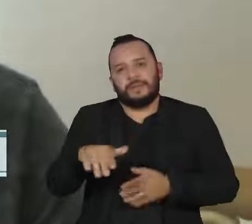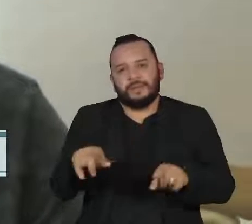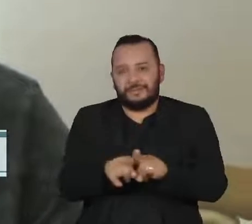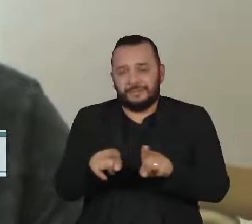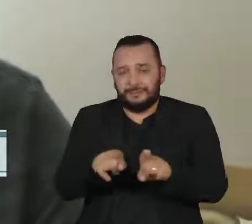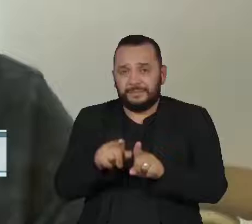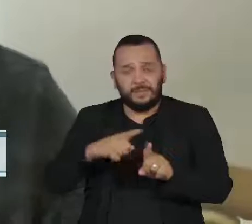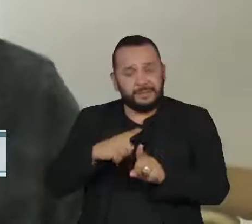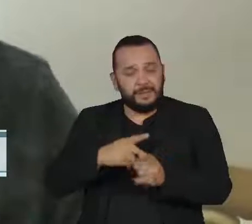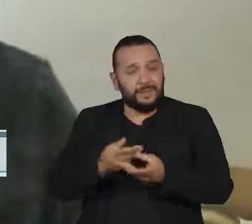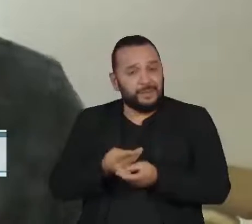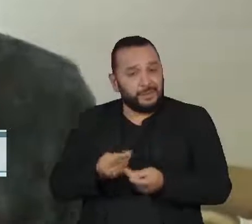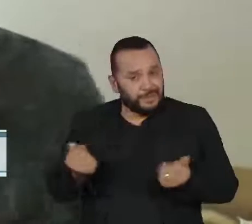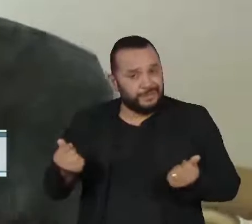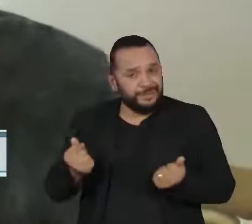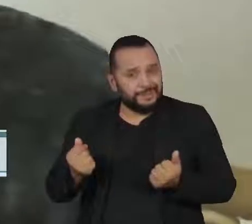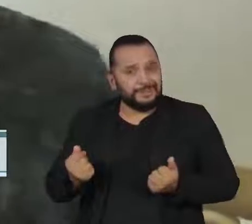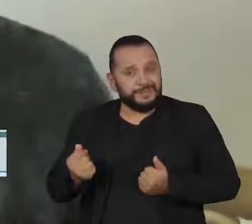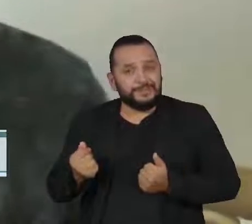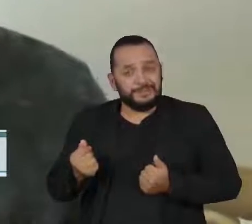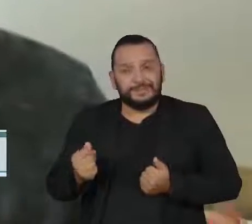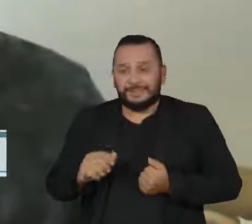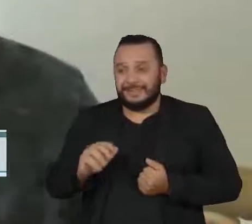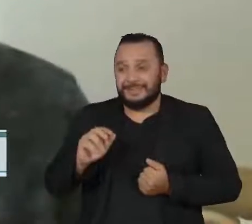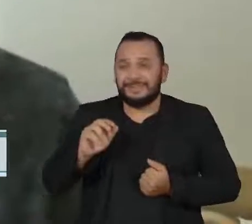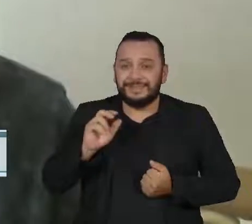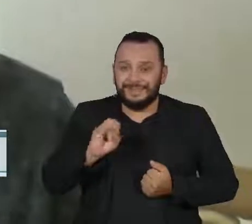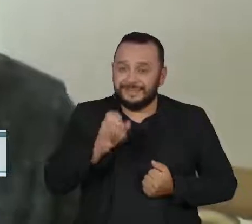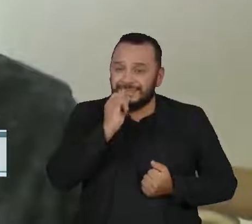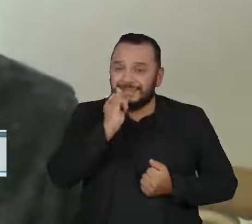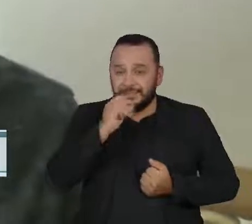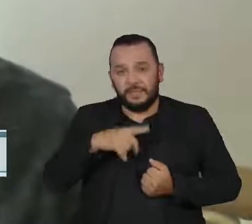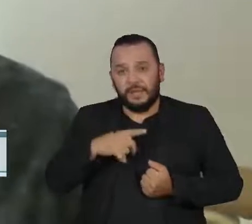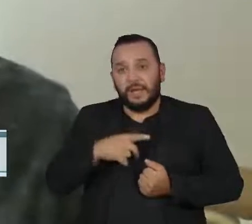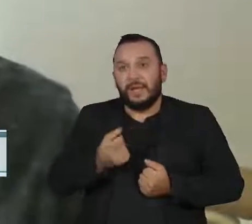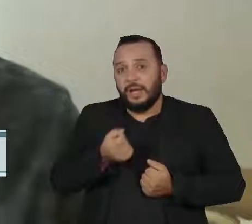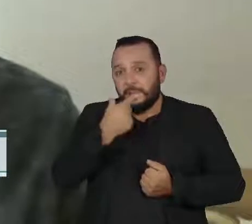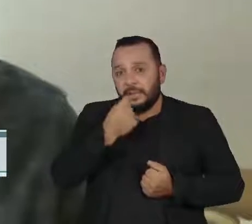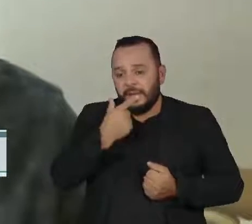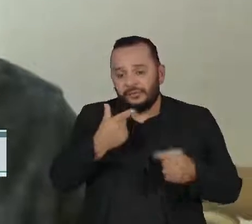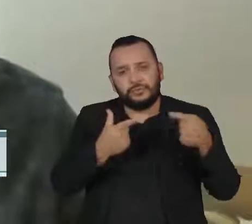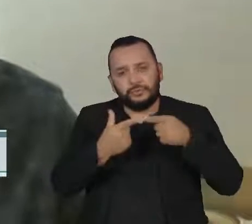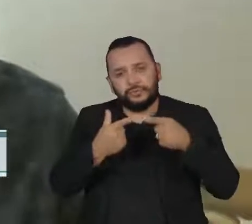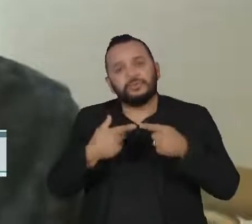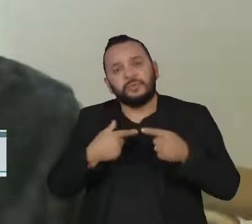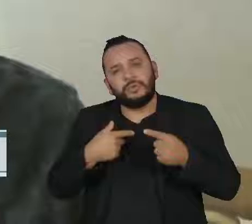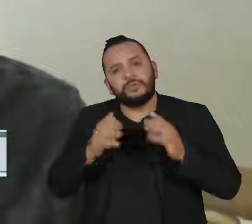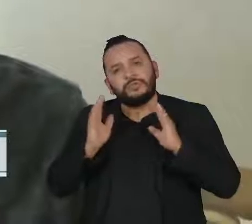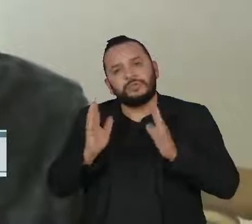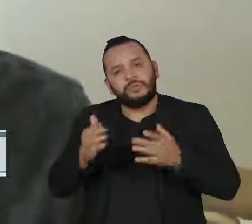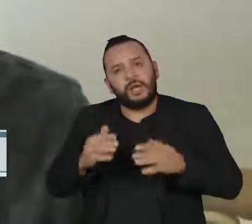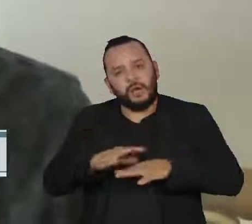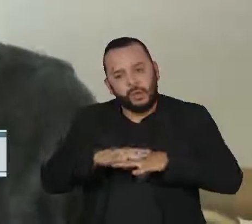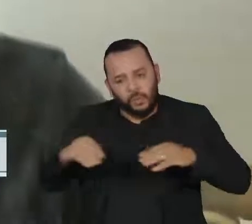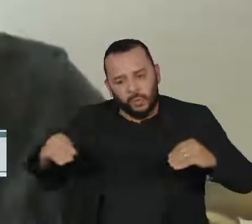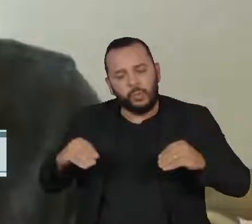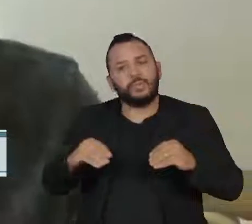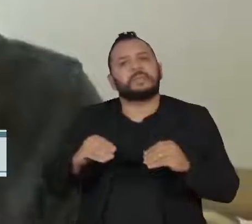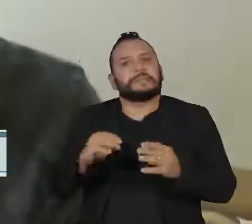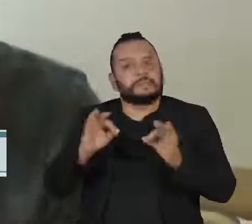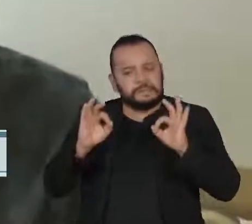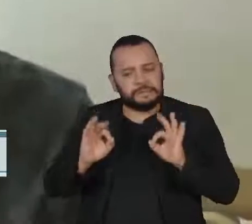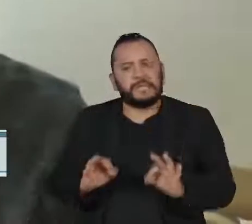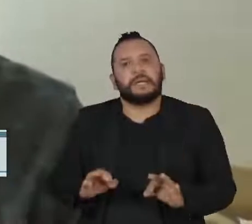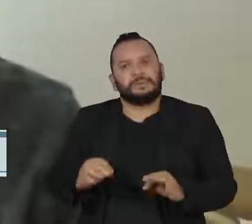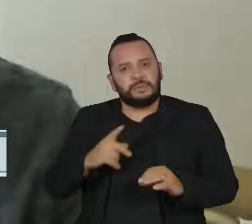controle de qualidade de forma que os medicamentos realmente contivessem aquilo que eles devem ter e